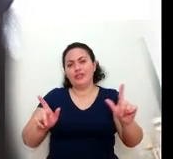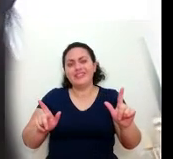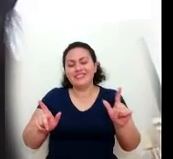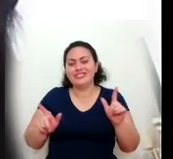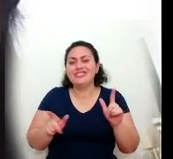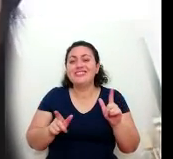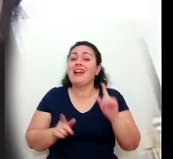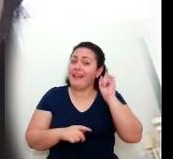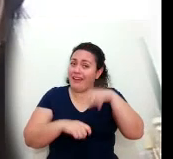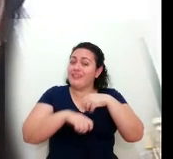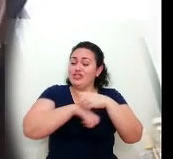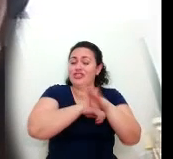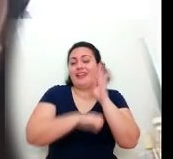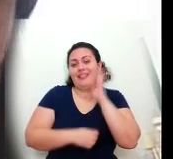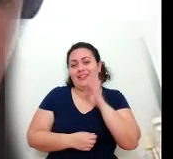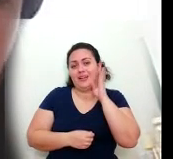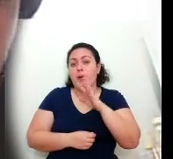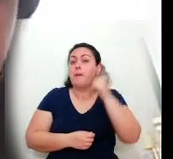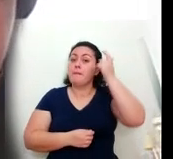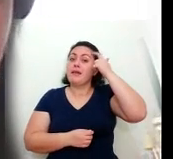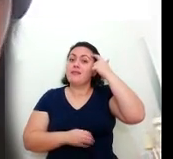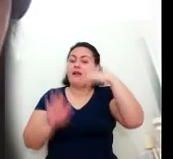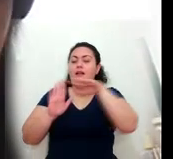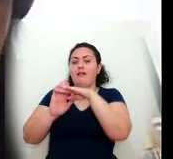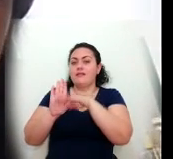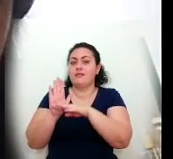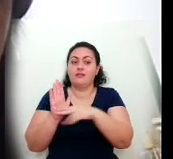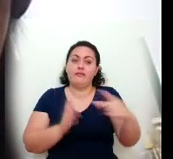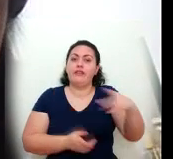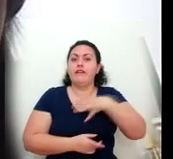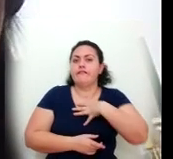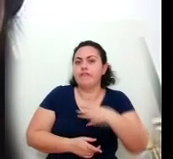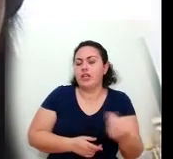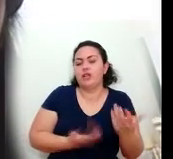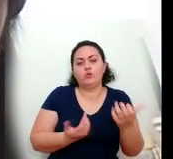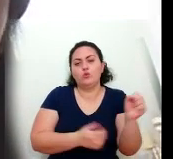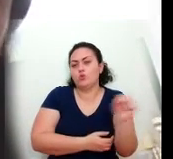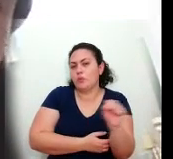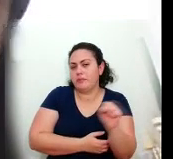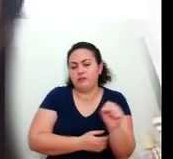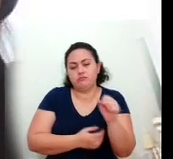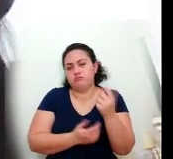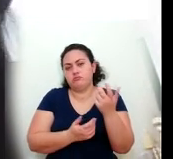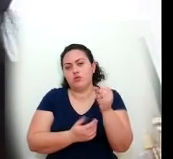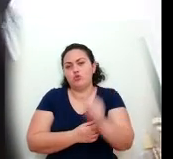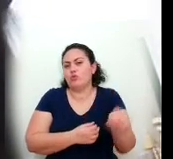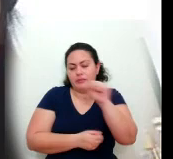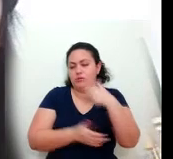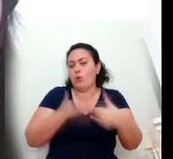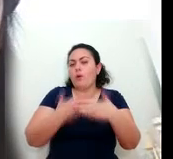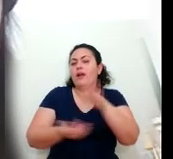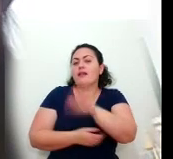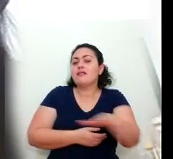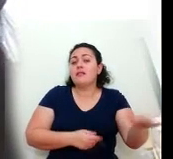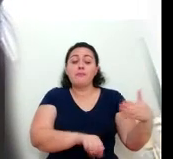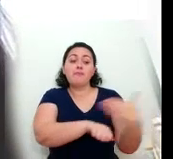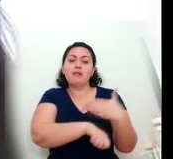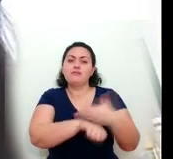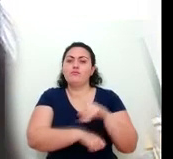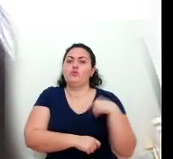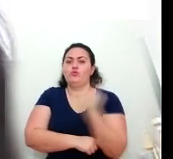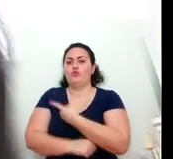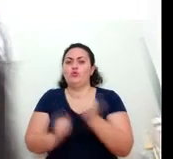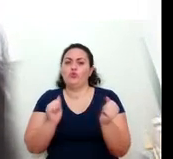uma visão um pouquinho diferente. Então, também é uma dica legal, assim, é pensar em receitas que os filhos, né, filhos, sobrinhos, enfim, quem tá conosco de criança